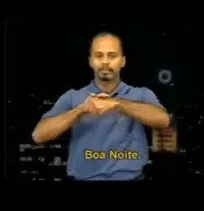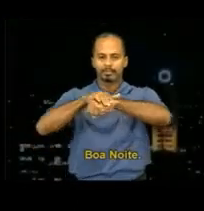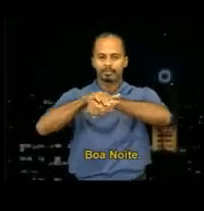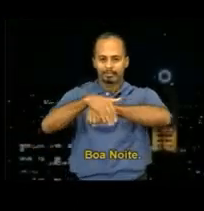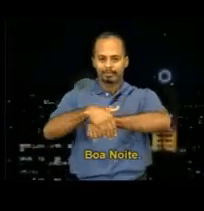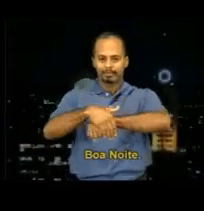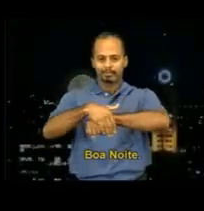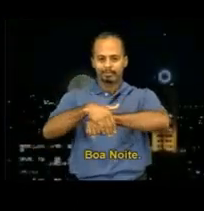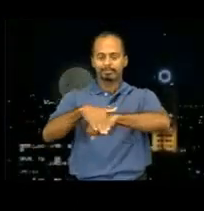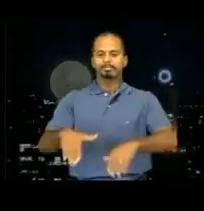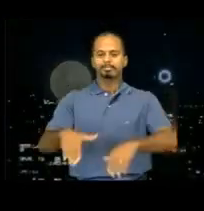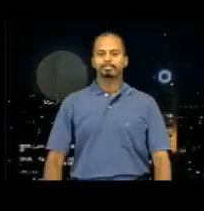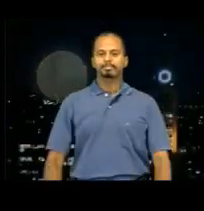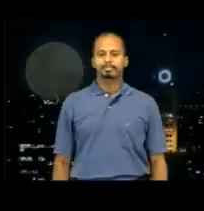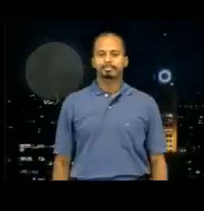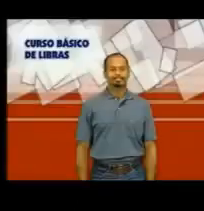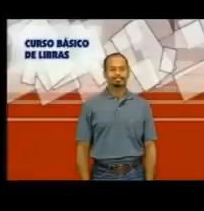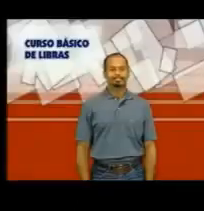Boa noite.